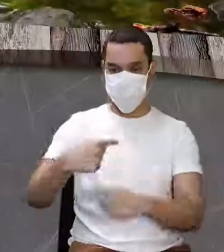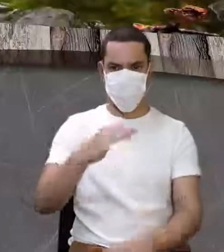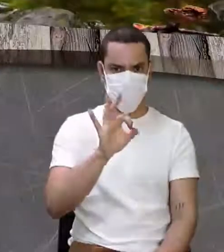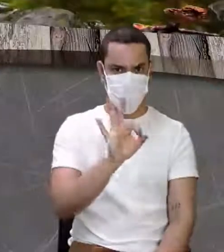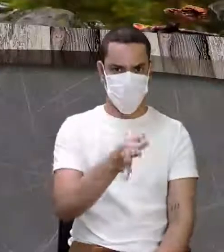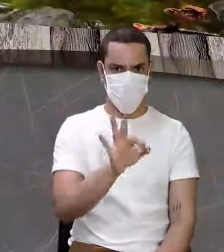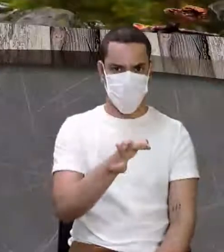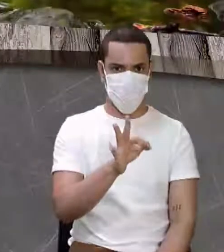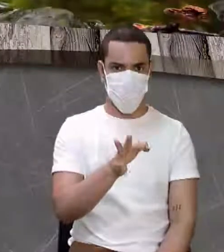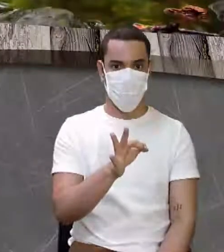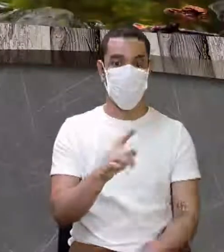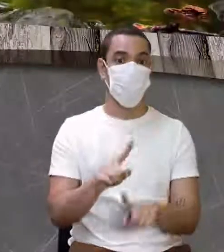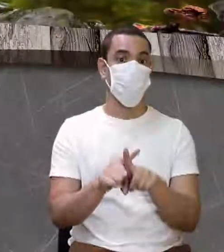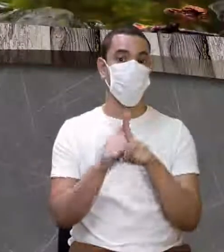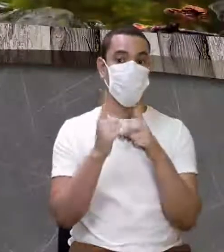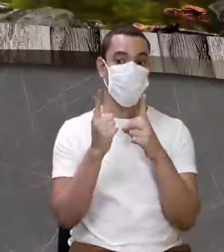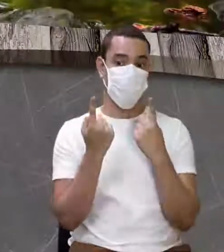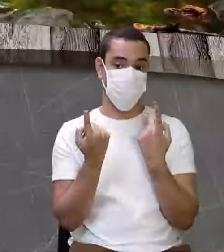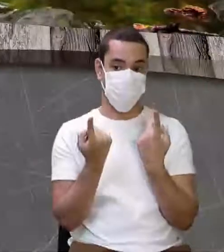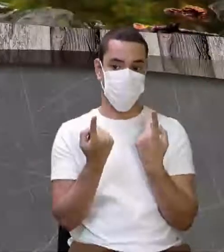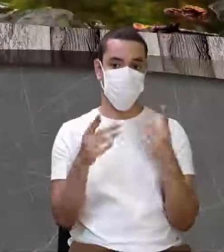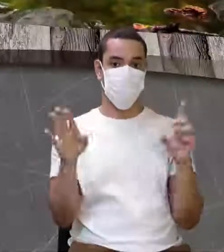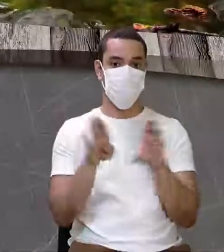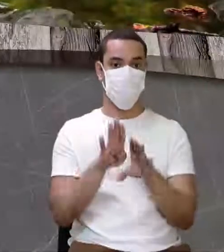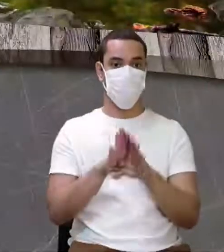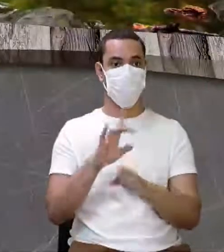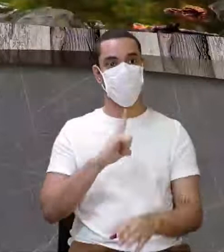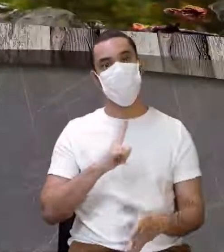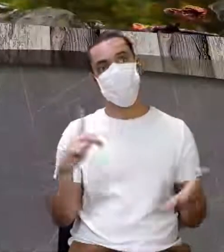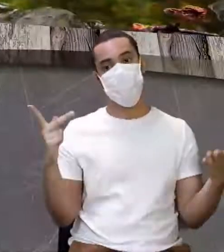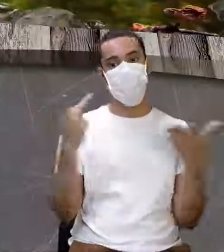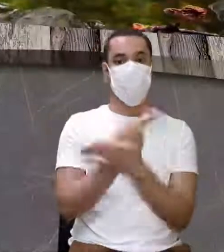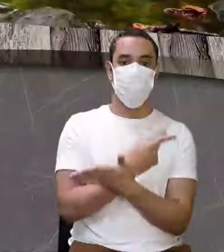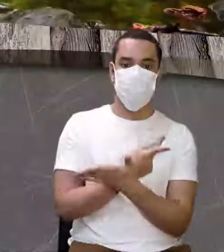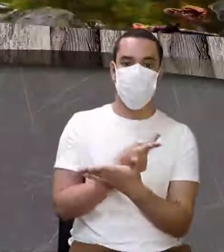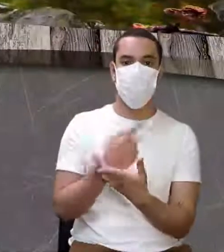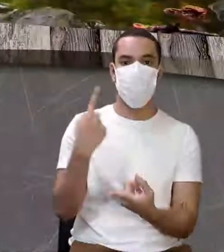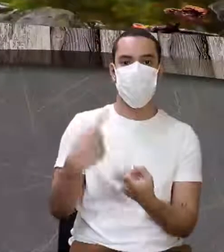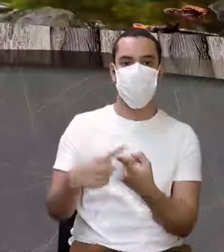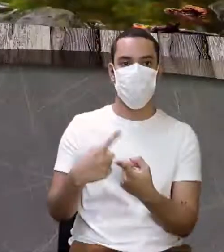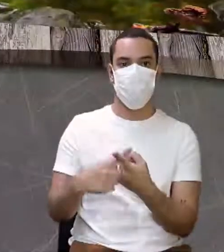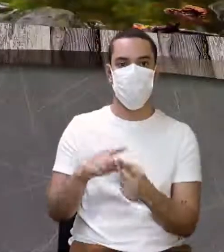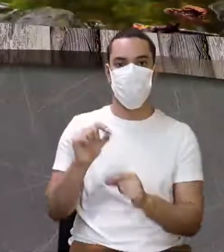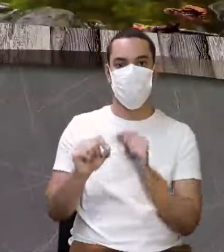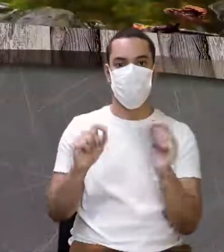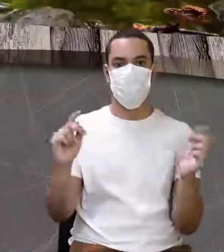certo? Mas existem situações em que esse fluxo ele é